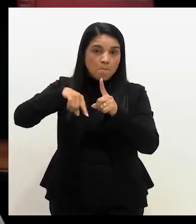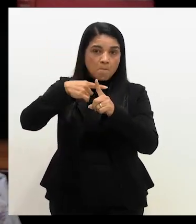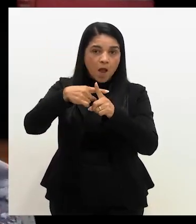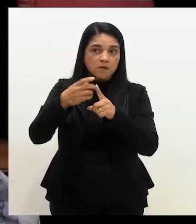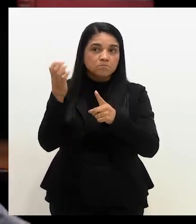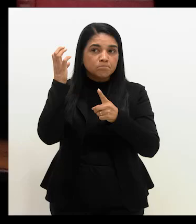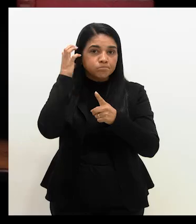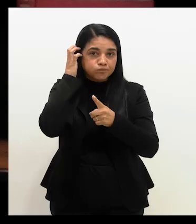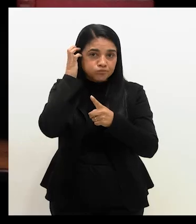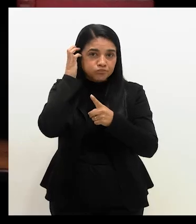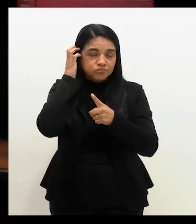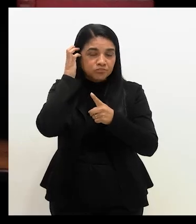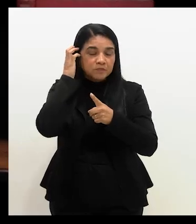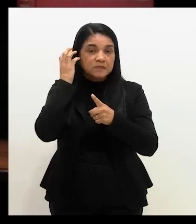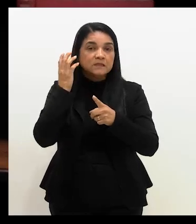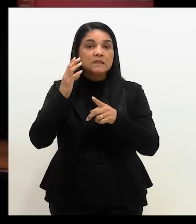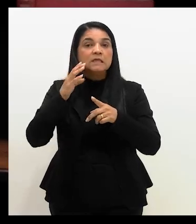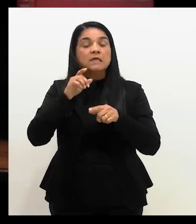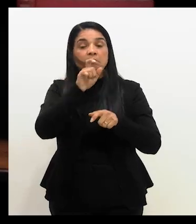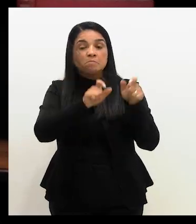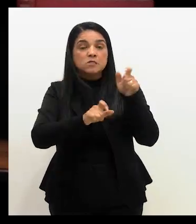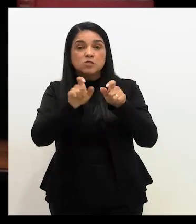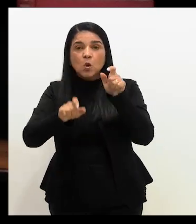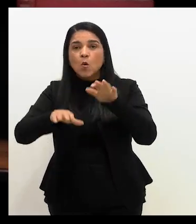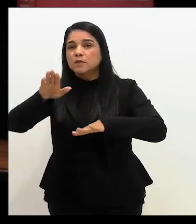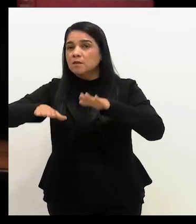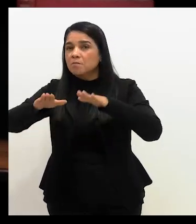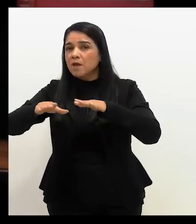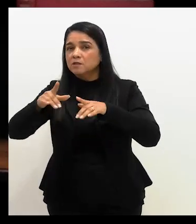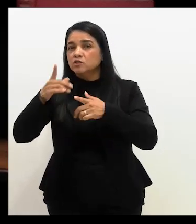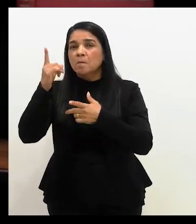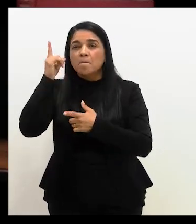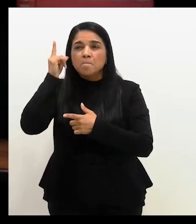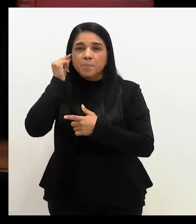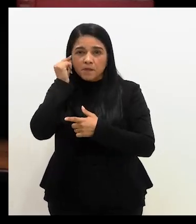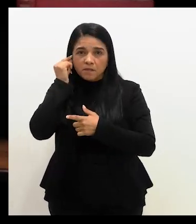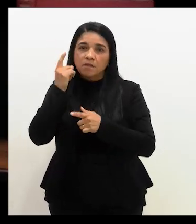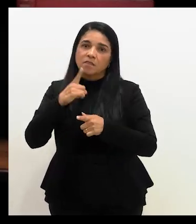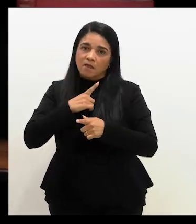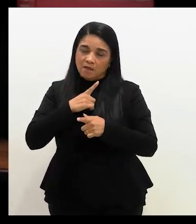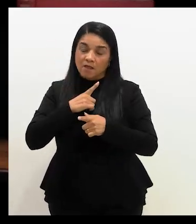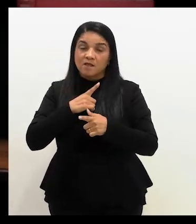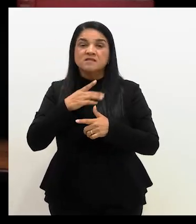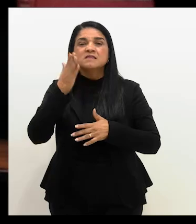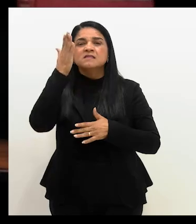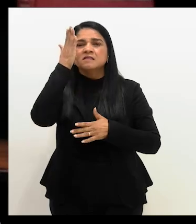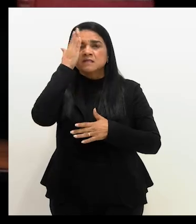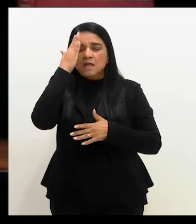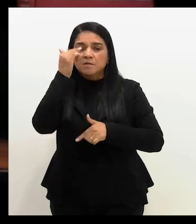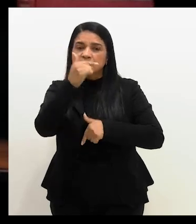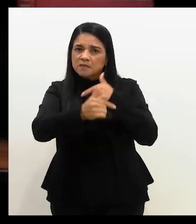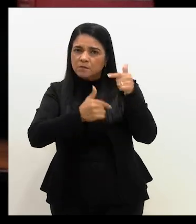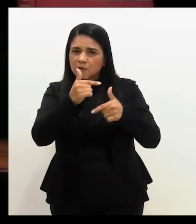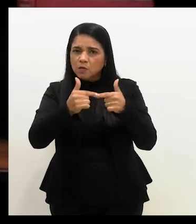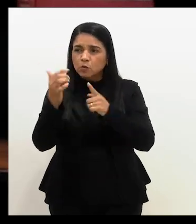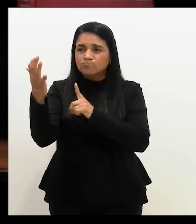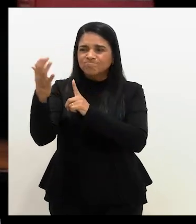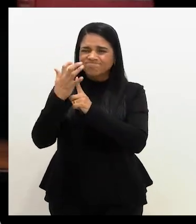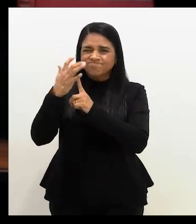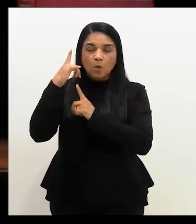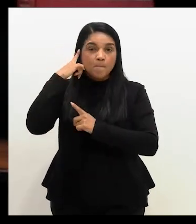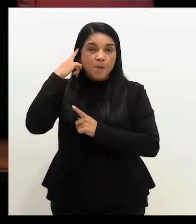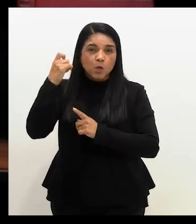proteções. Isso também varia de acordo com o paciente se ele já tem perda auditiva, tá? Então, a gente sabe que os trabalhadores que